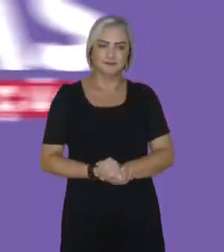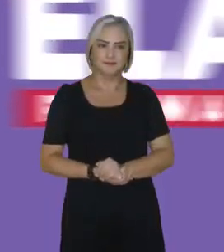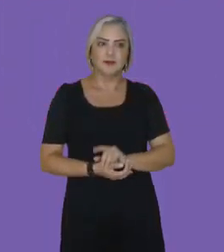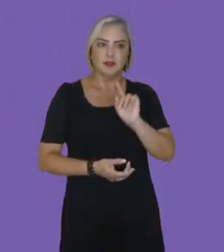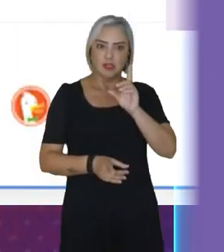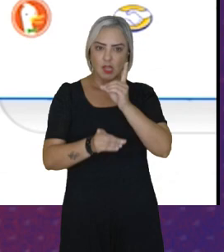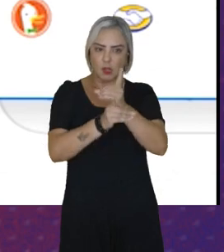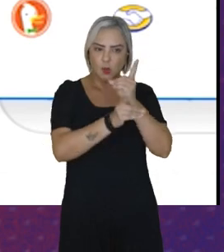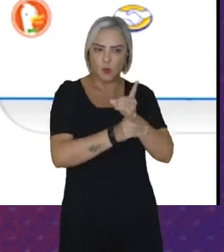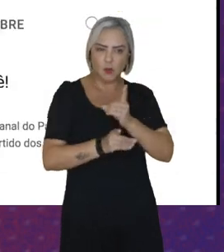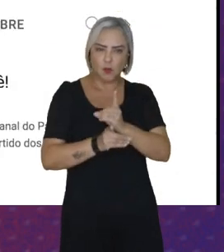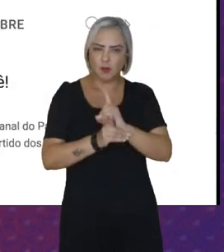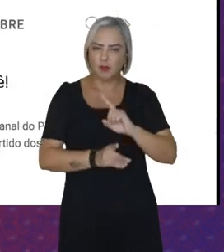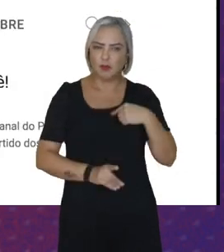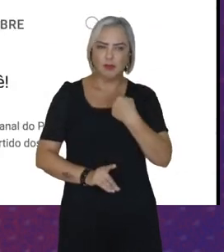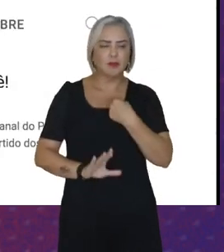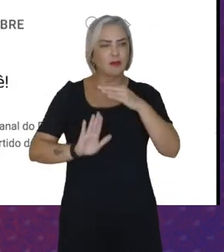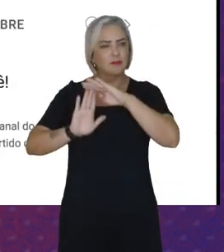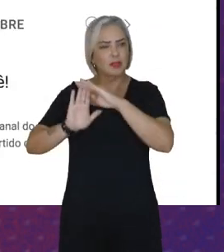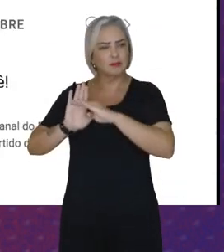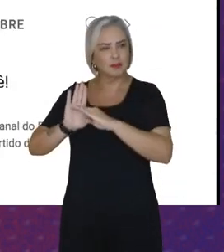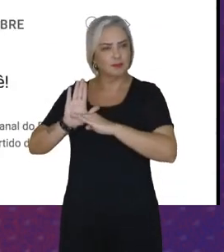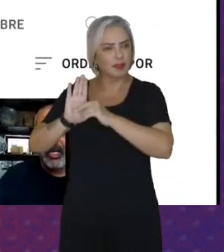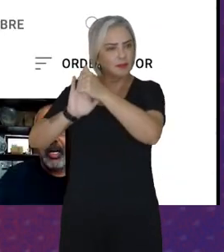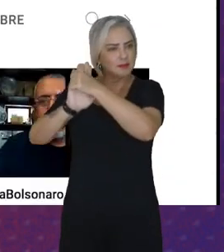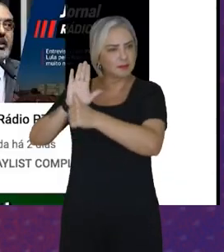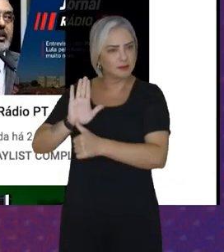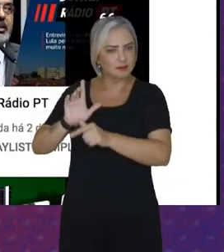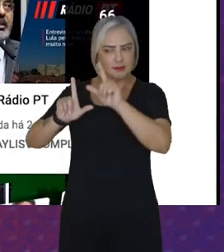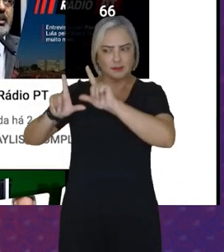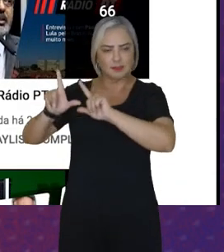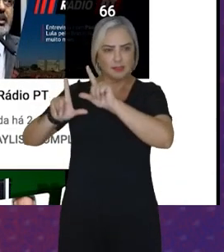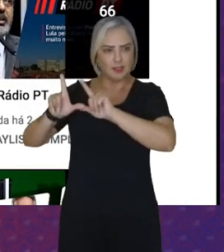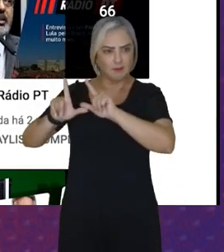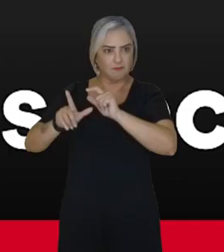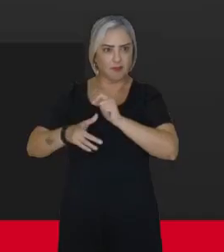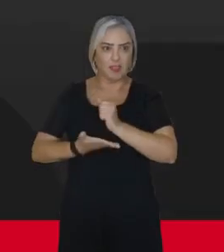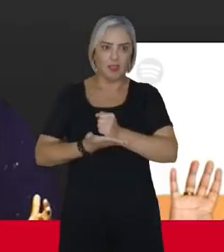Você encontra todos os nossos programas na playlist TV Elas por Elas